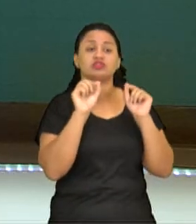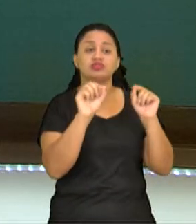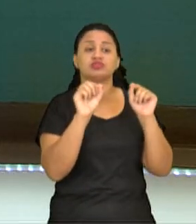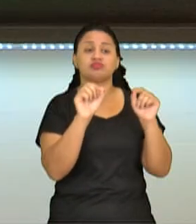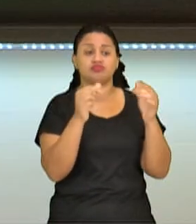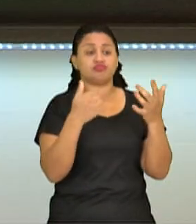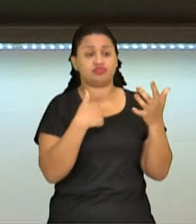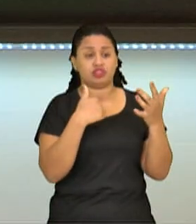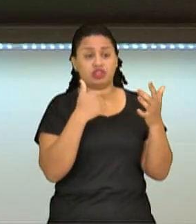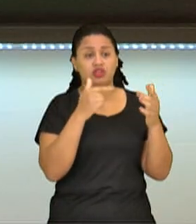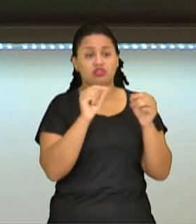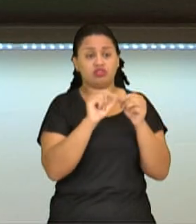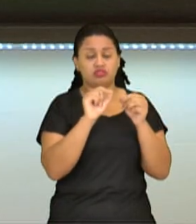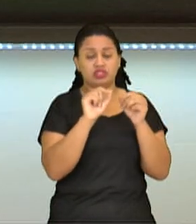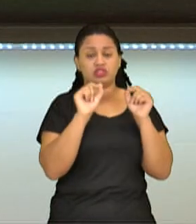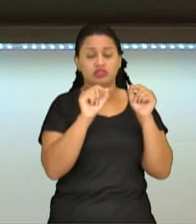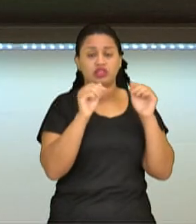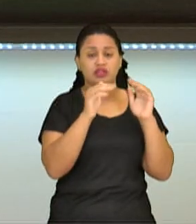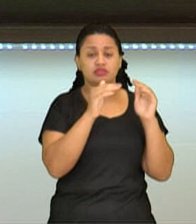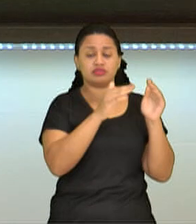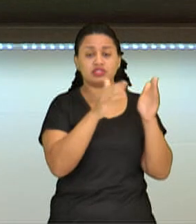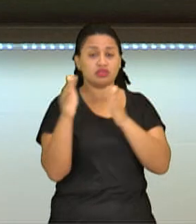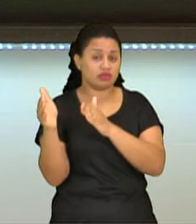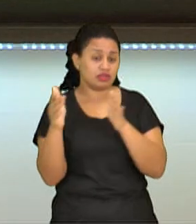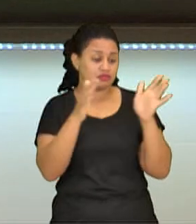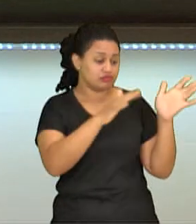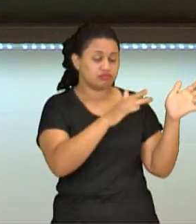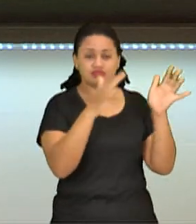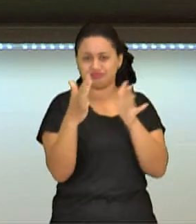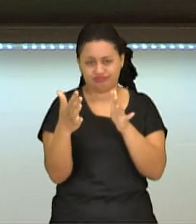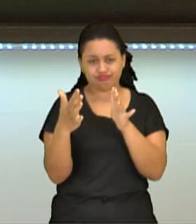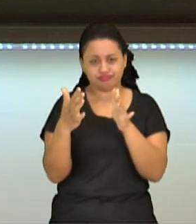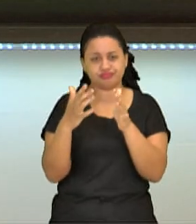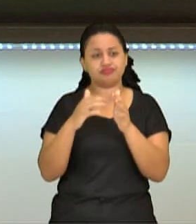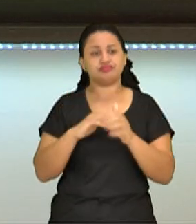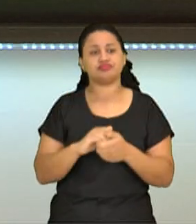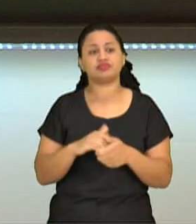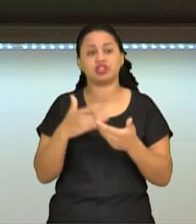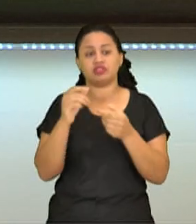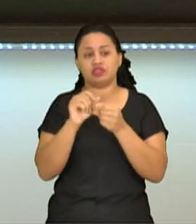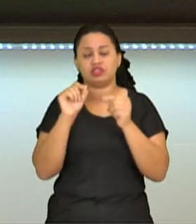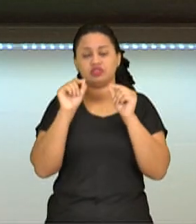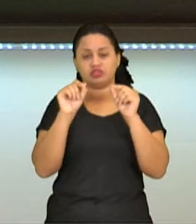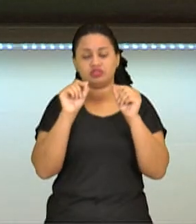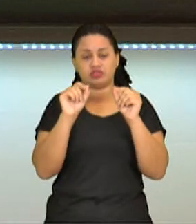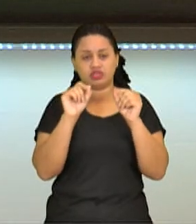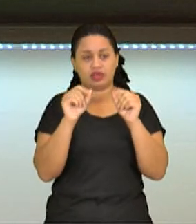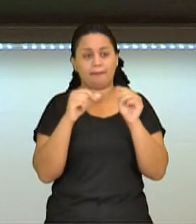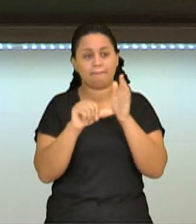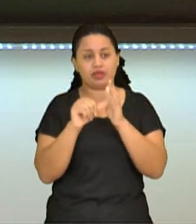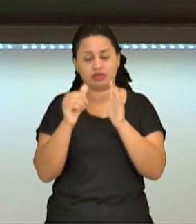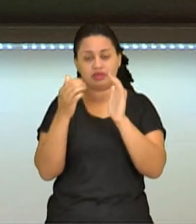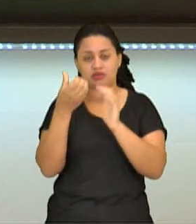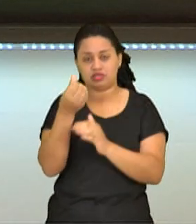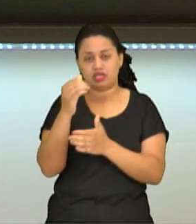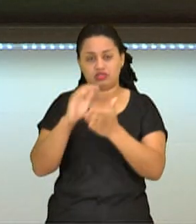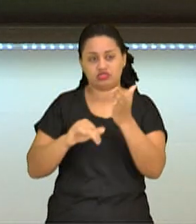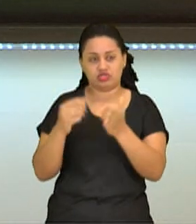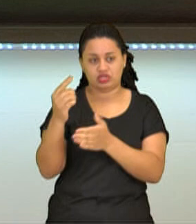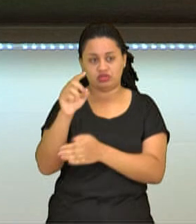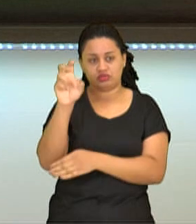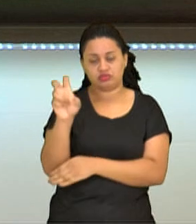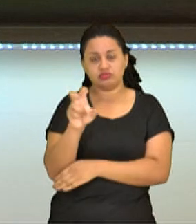acontecendo que eu vou seguir a mesma sequência como se não tivesse parênteses. Então vai ficar aqui, ó, vou resolver primeiro 6 menos